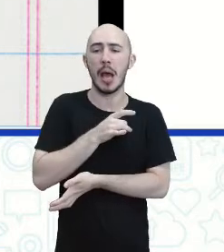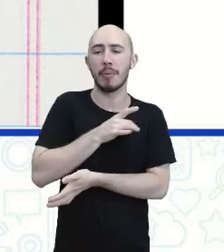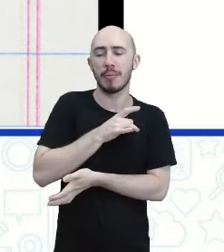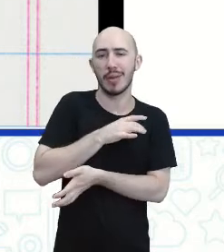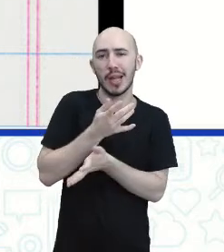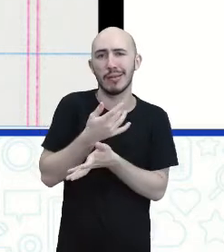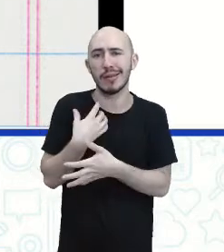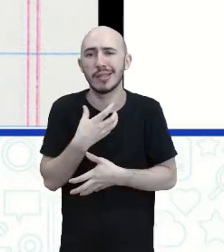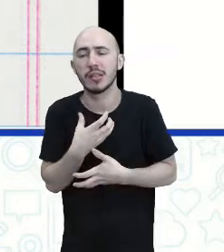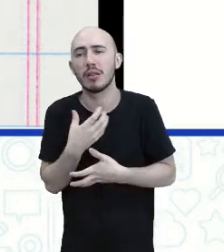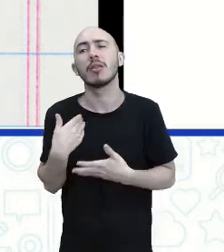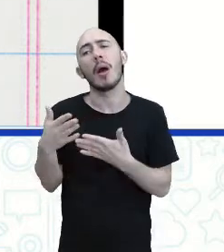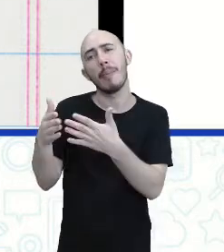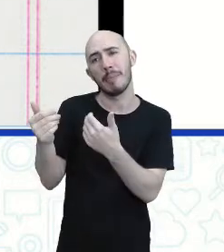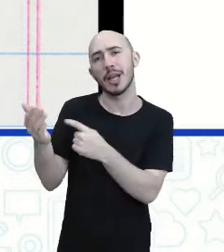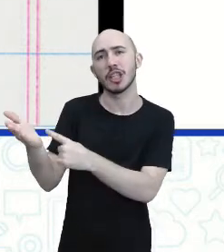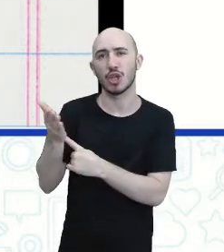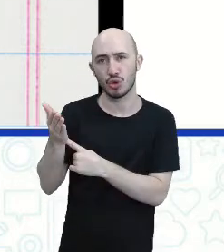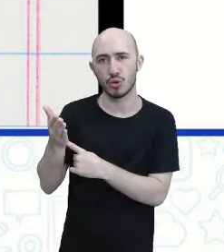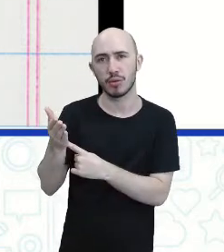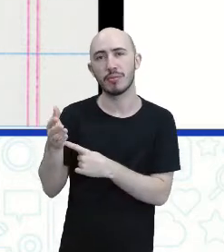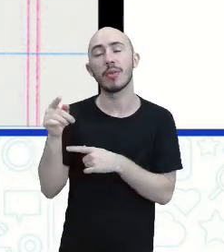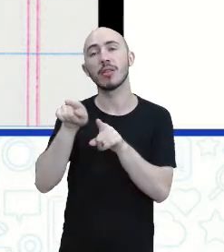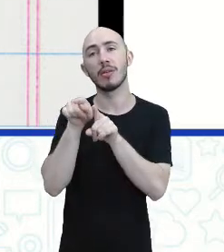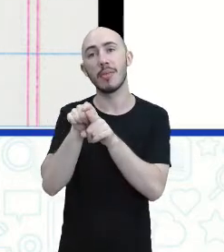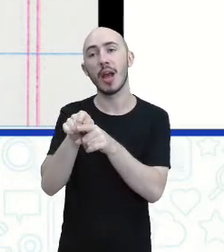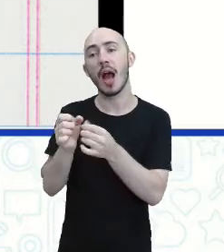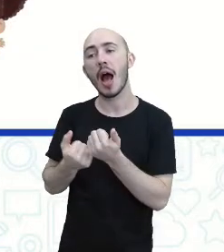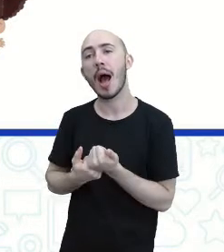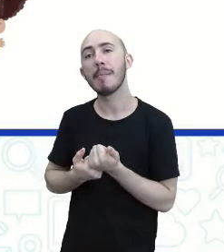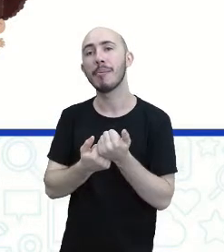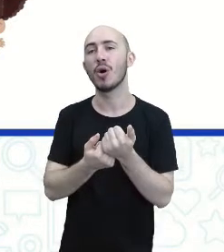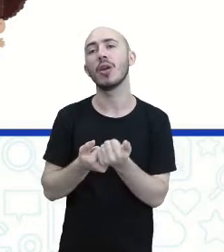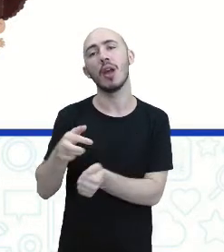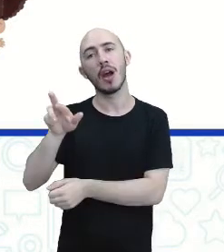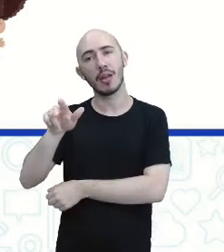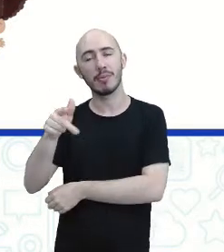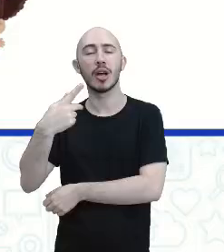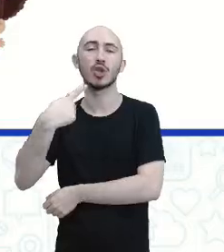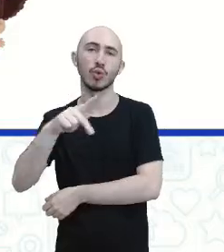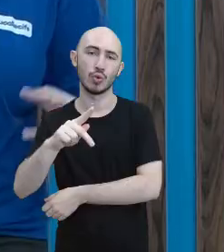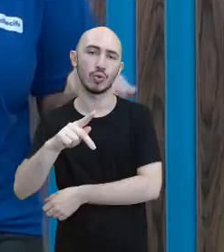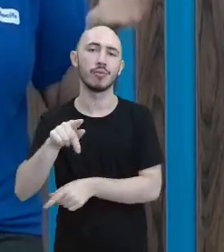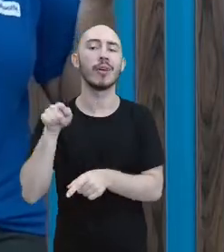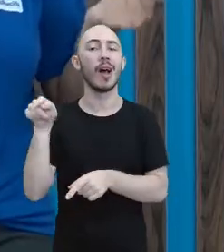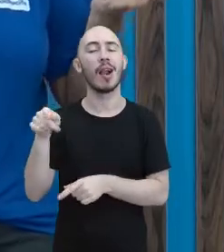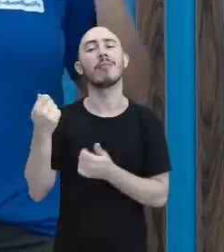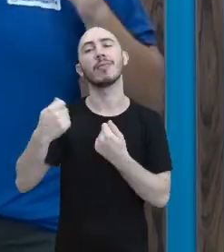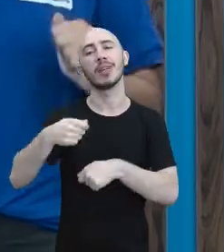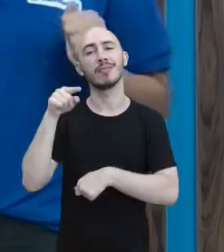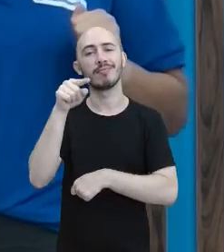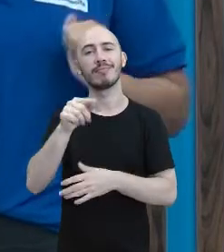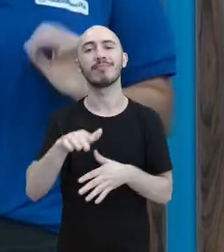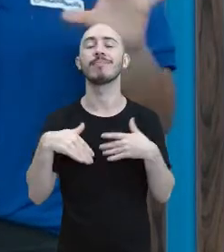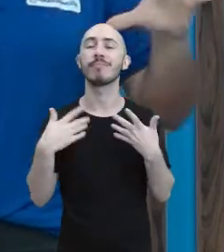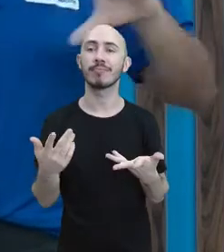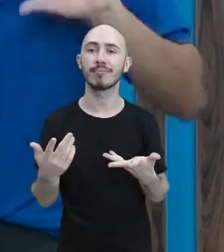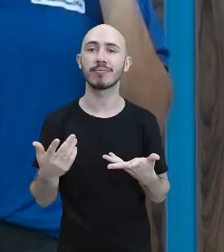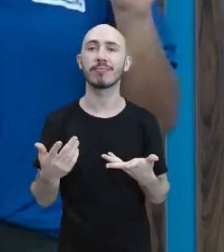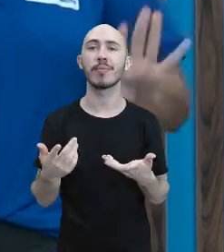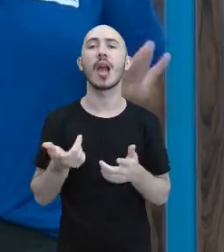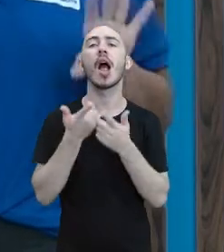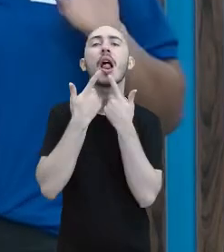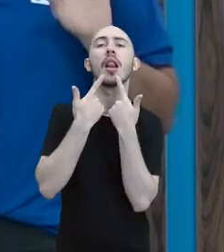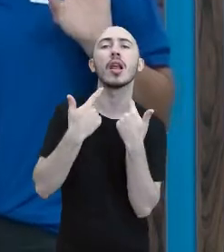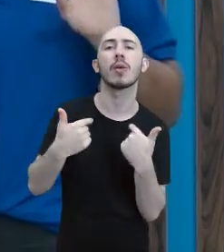ajuda. Ajude sua irmã, ela precisa de você. Então, o que a gente pode reparar na